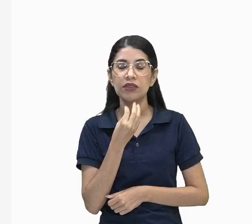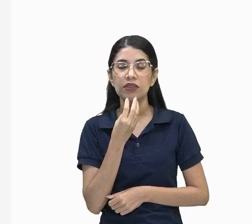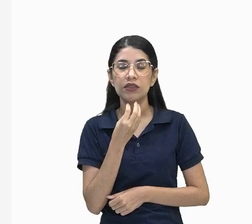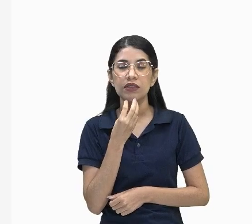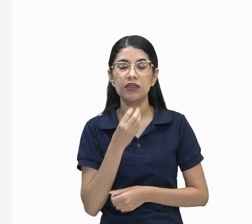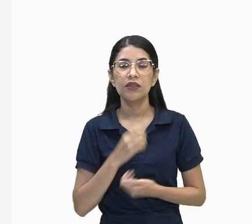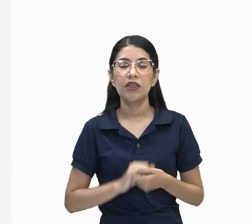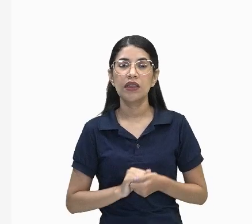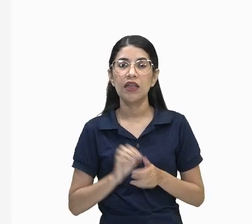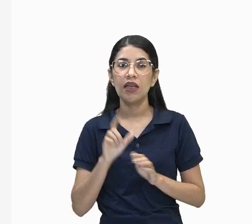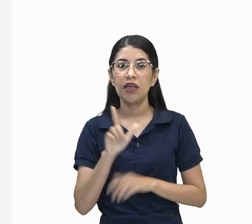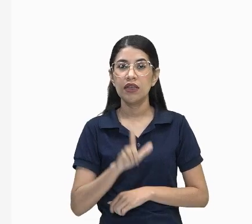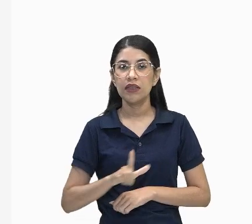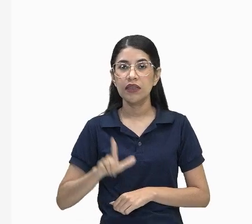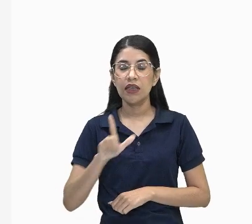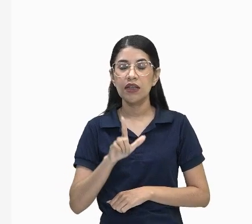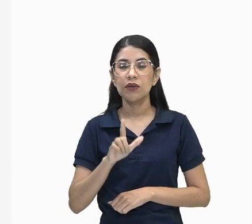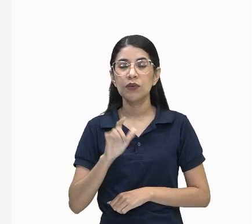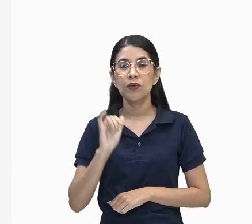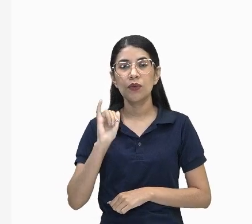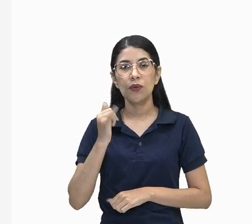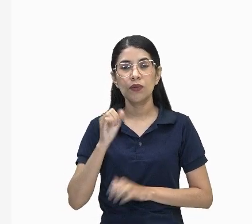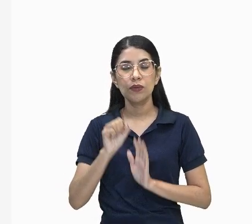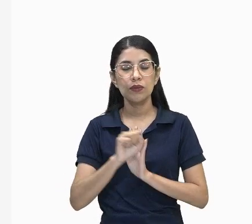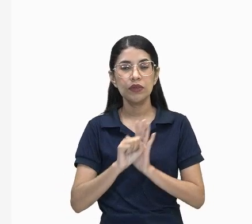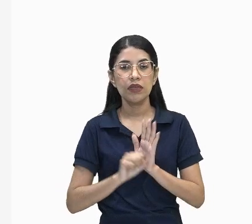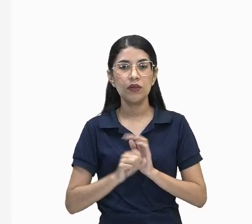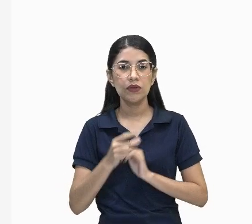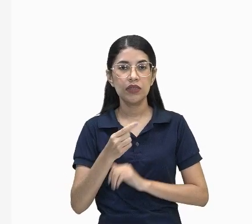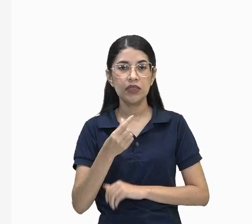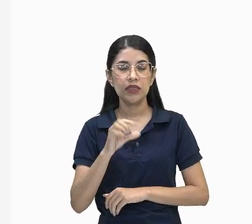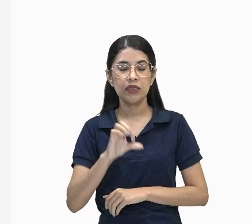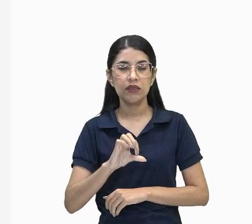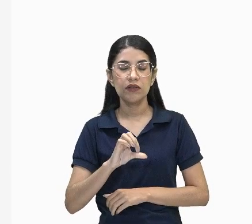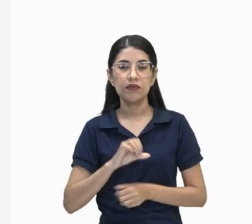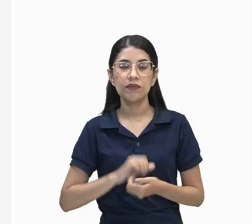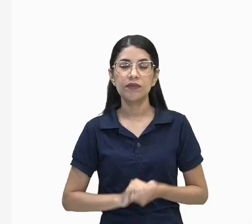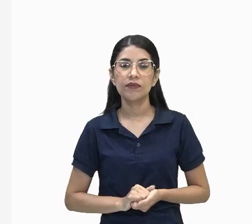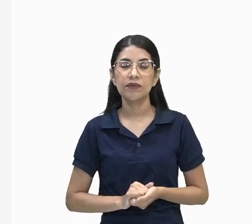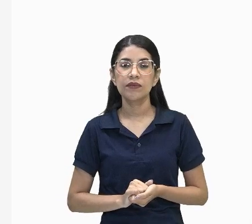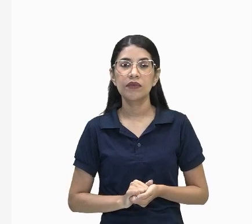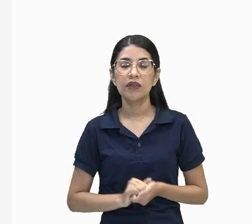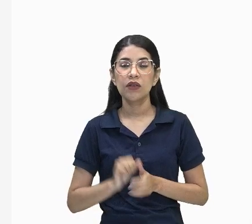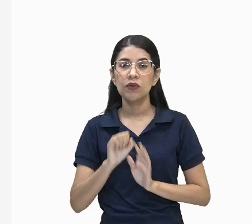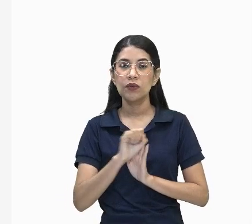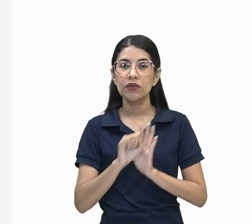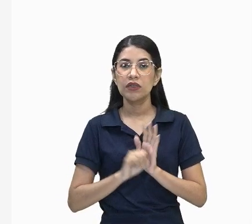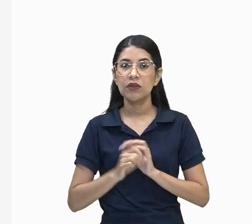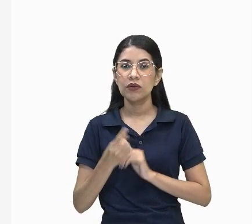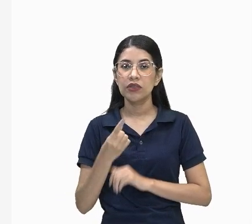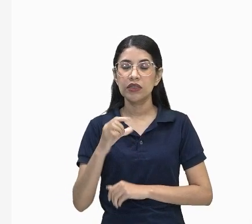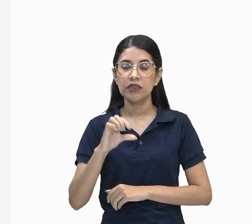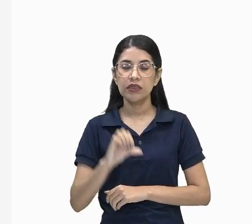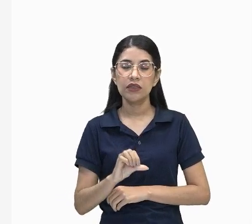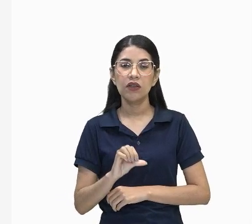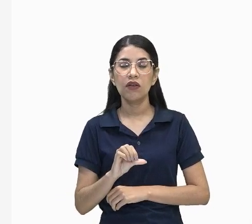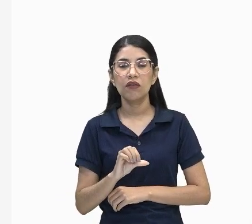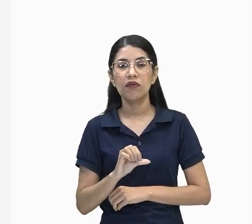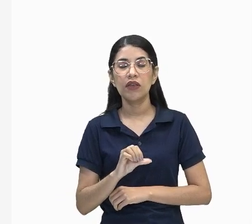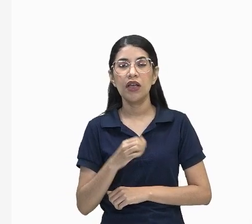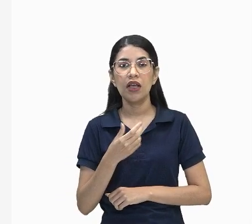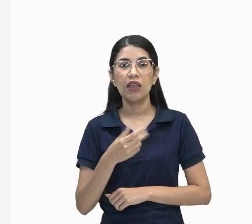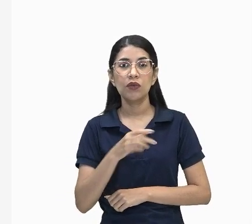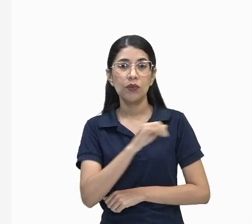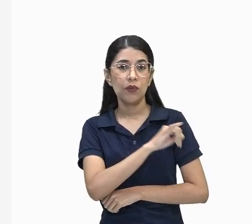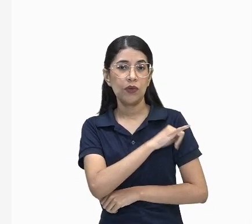da literatura, no conto do século XIX. Então, no século XIX, aqui no Rio de Janeiro,